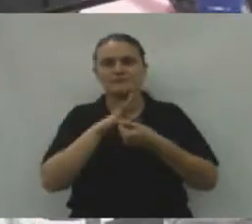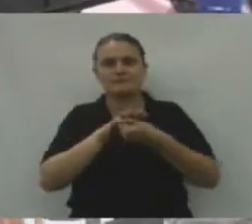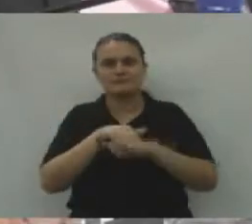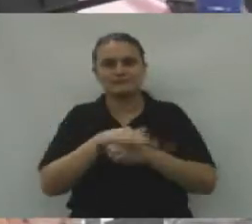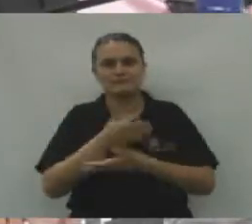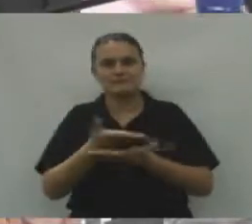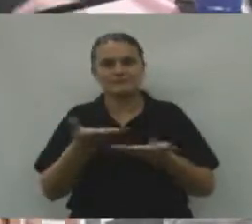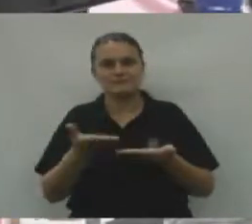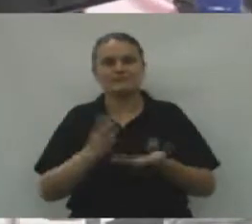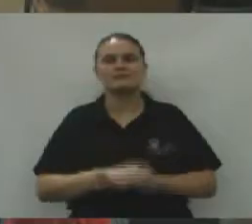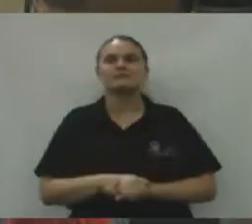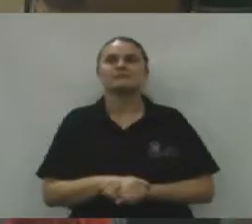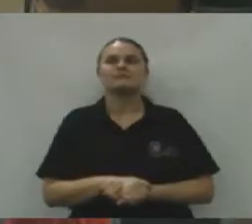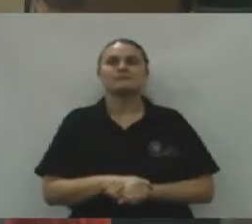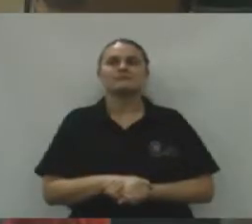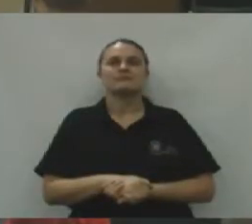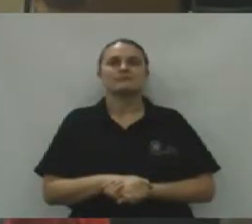todos.